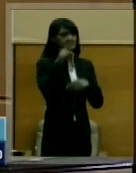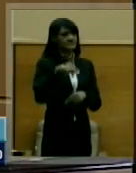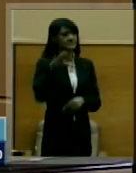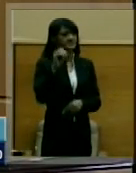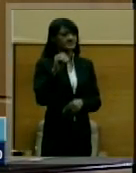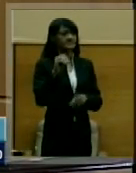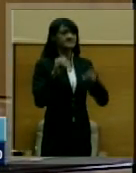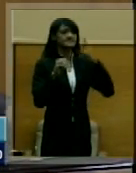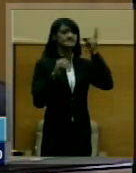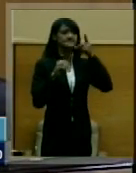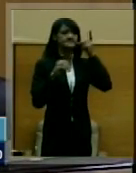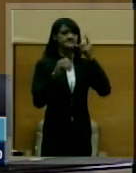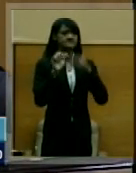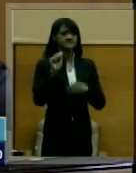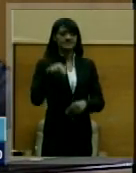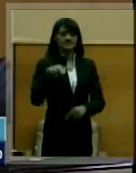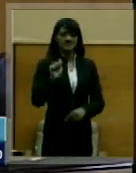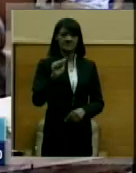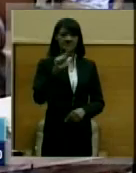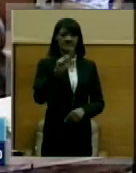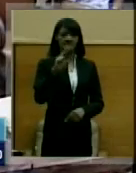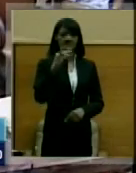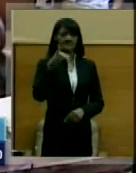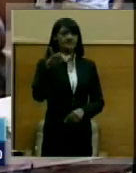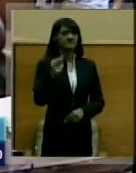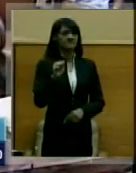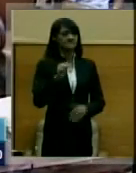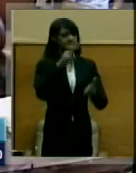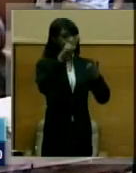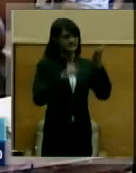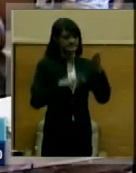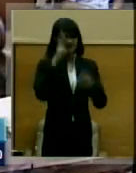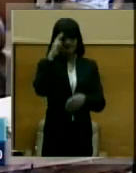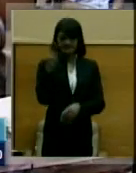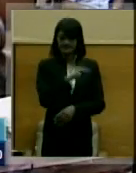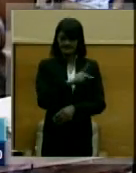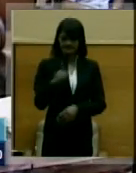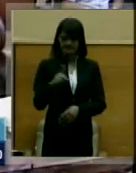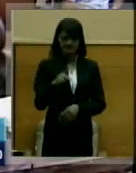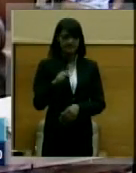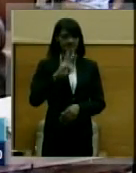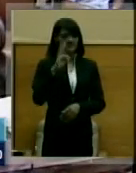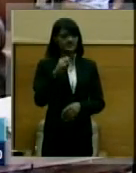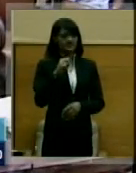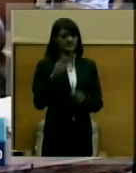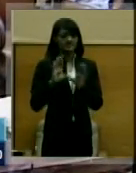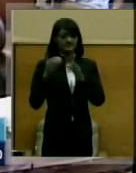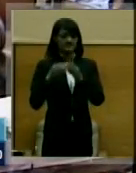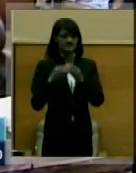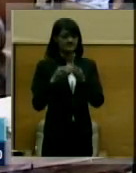da deputada Ana Lúcia. Lido, senhor presidente, a decisão da comissão.